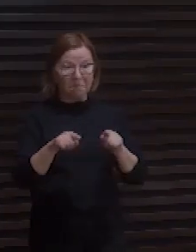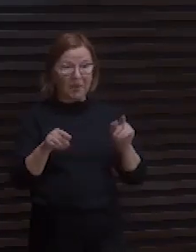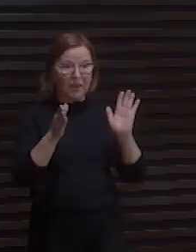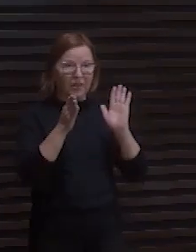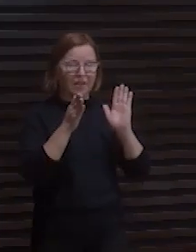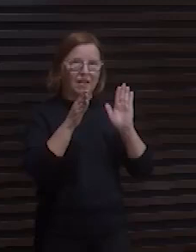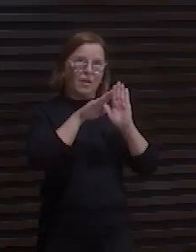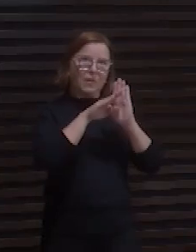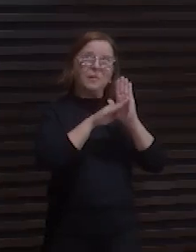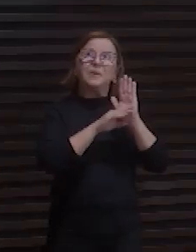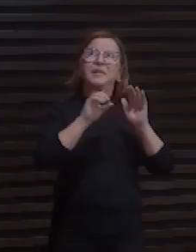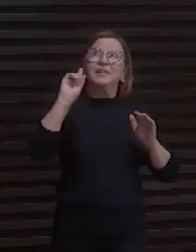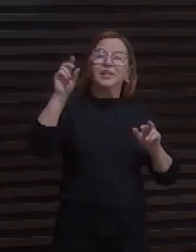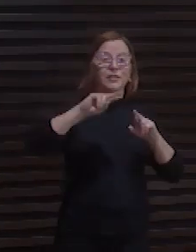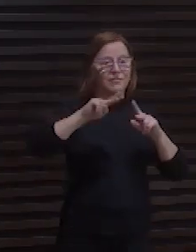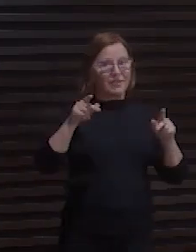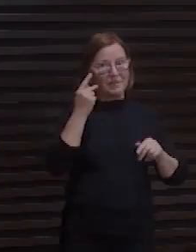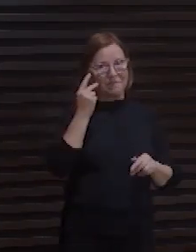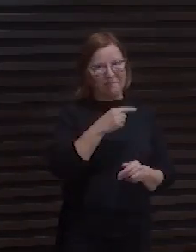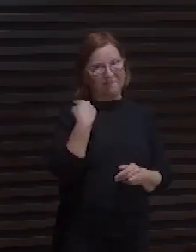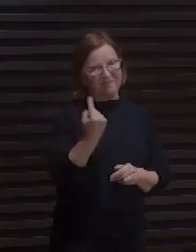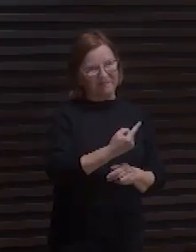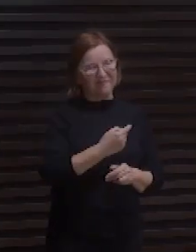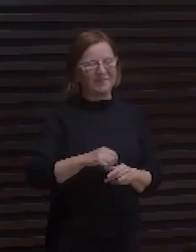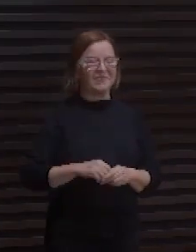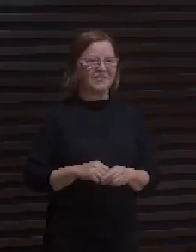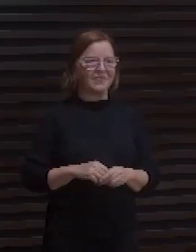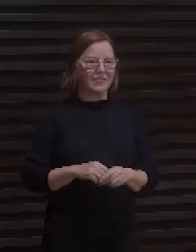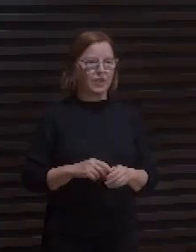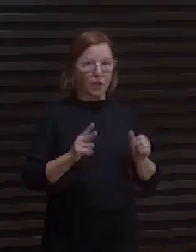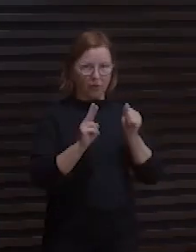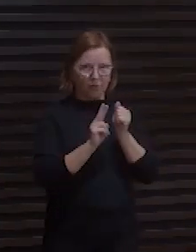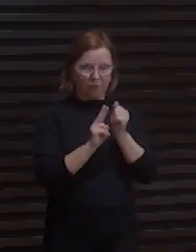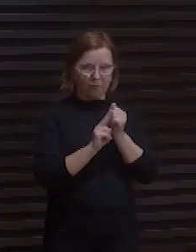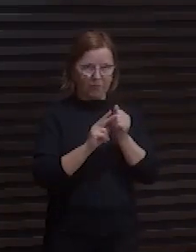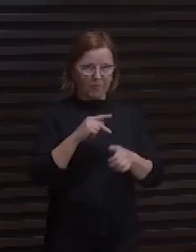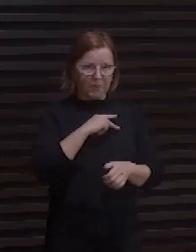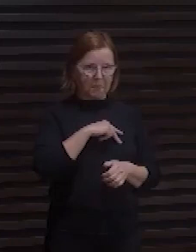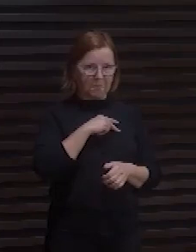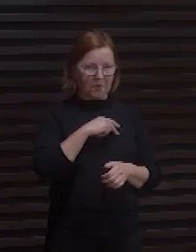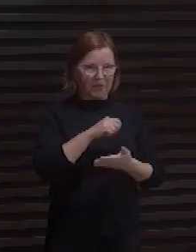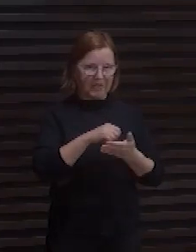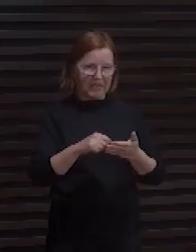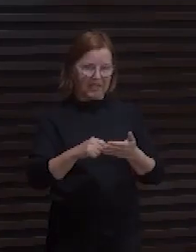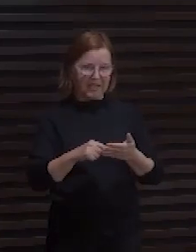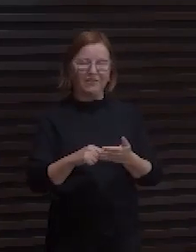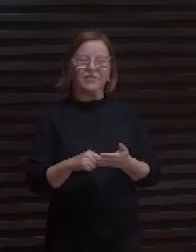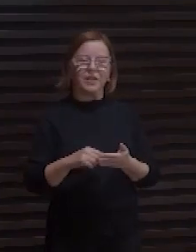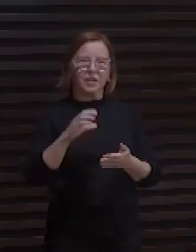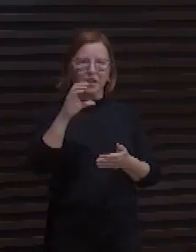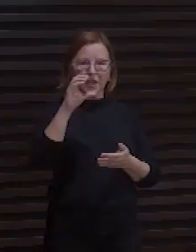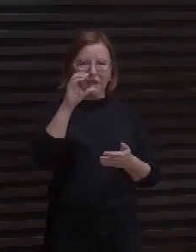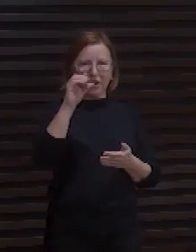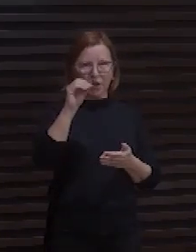projeto dele para nós. O verbo usado por Paulo é conformar, que no grego